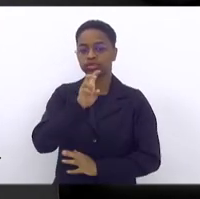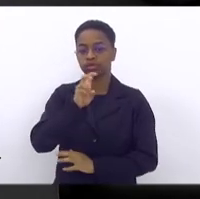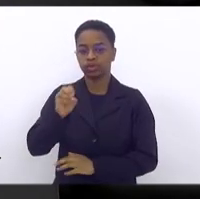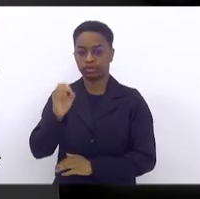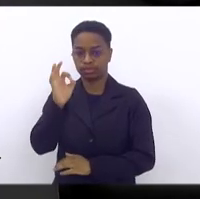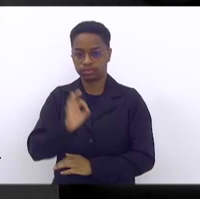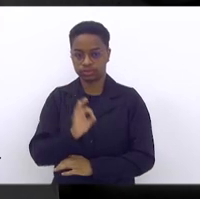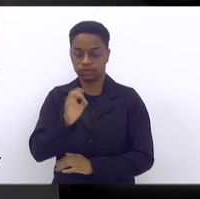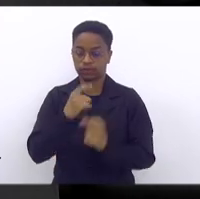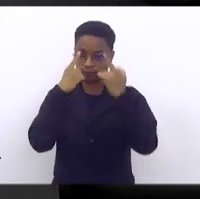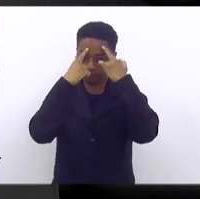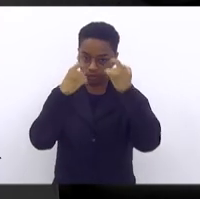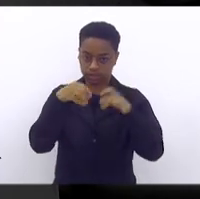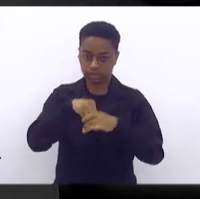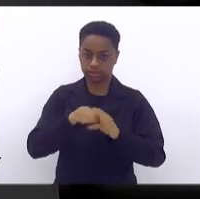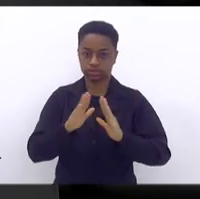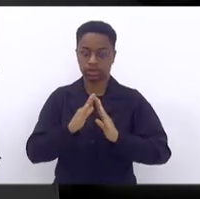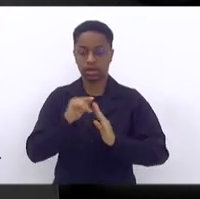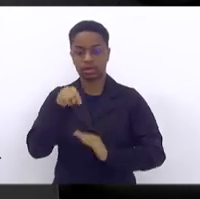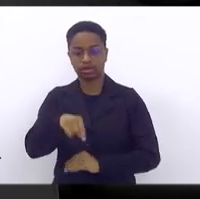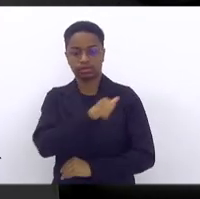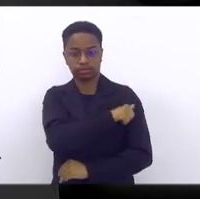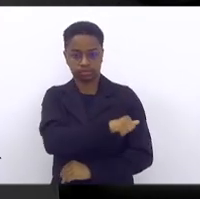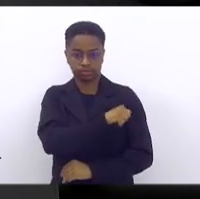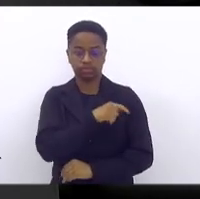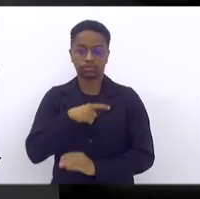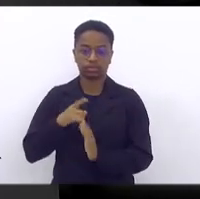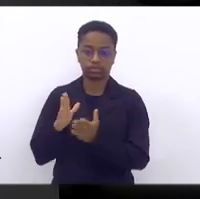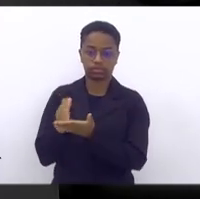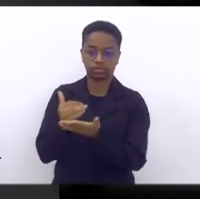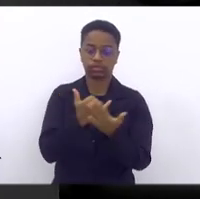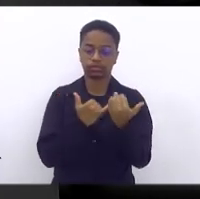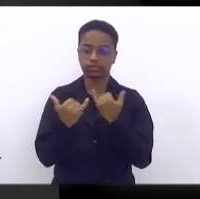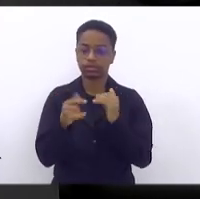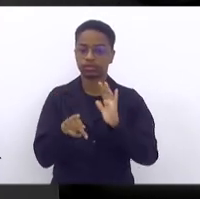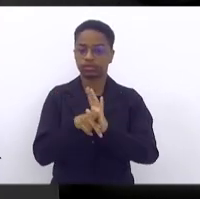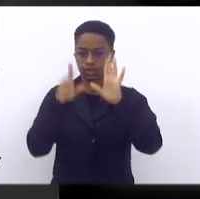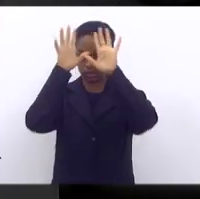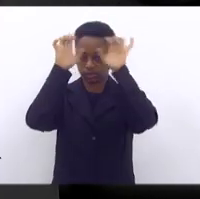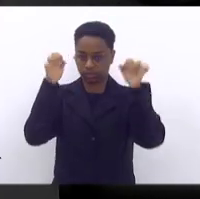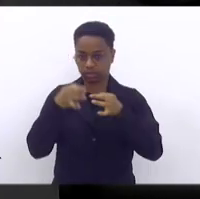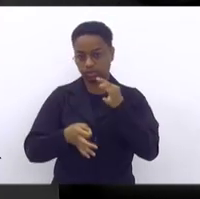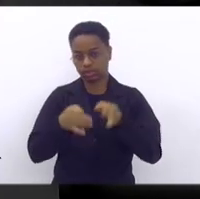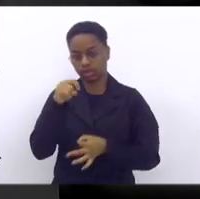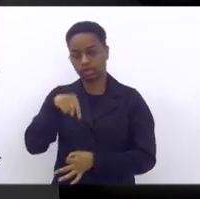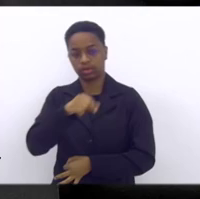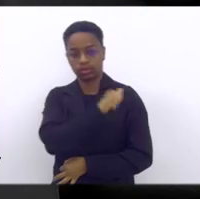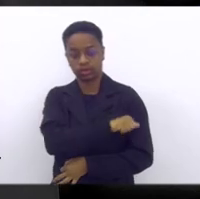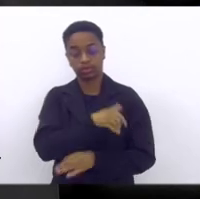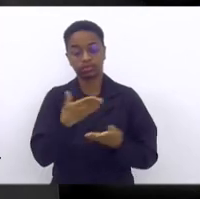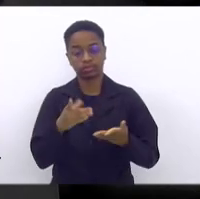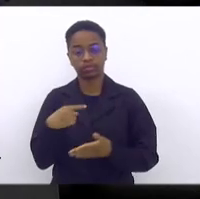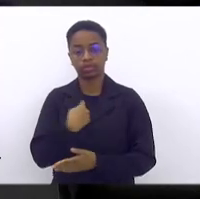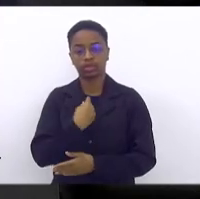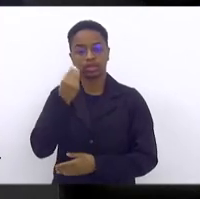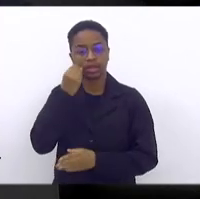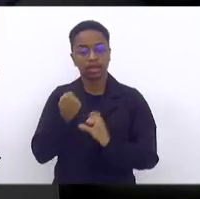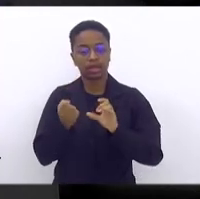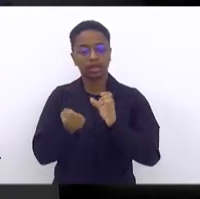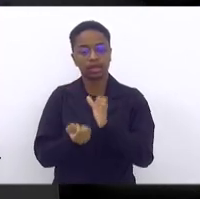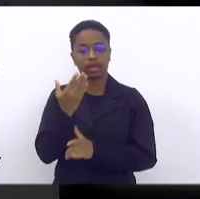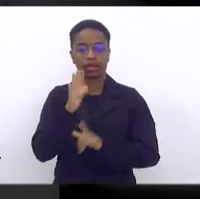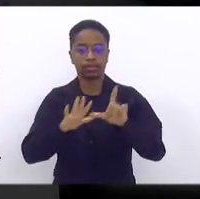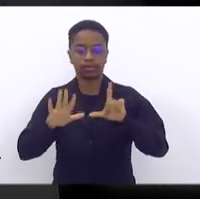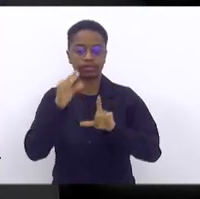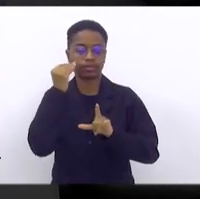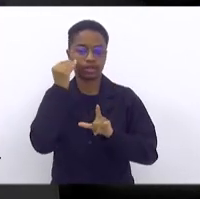no estado do Rio, dados do Tribunal de Justiça do Estado do Rio. Então a gente procurou criar uma plataforma para facilitar esse processo de